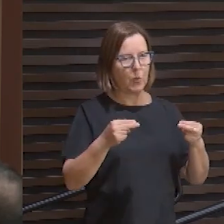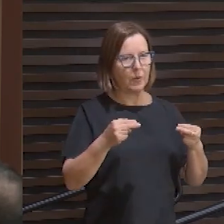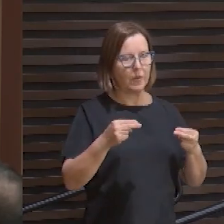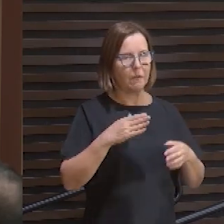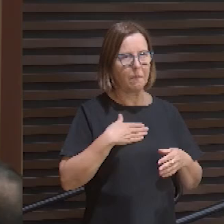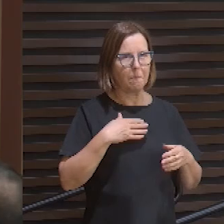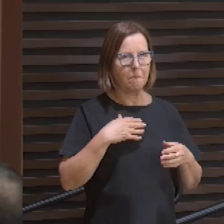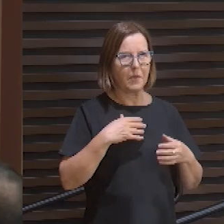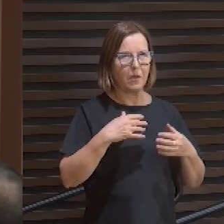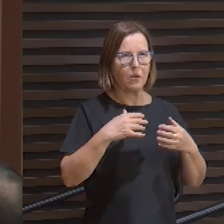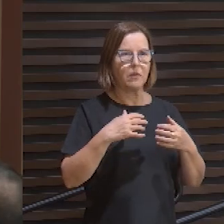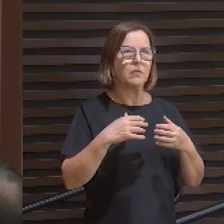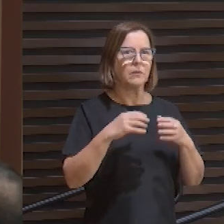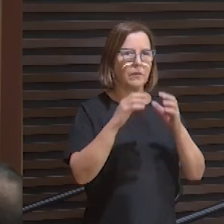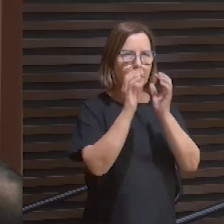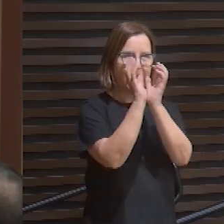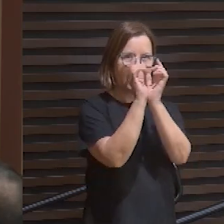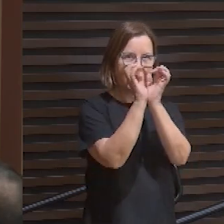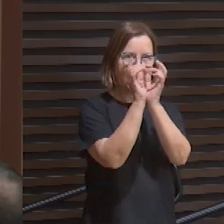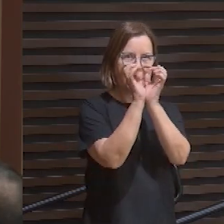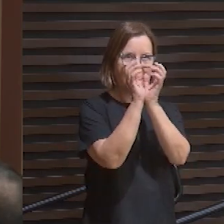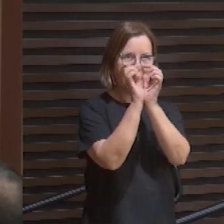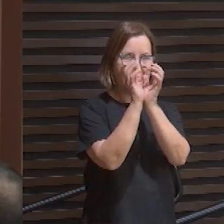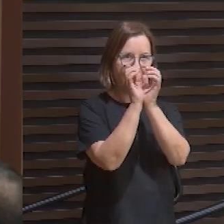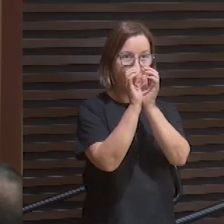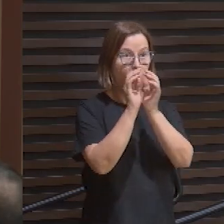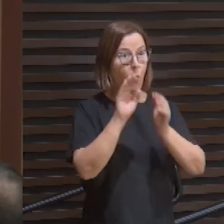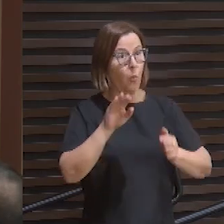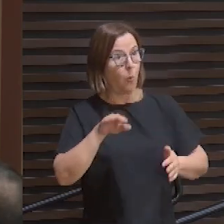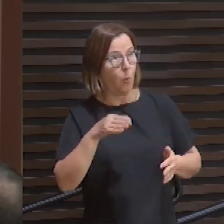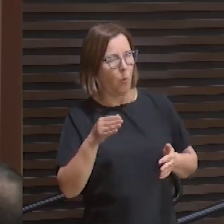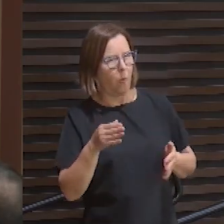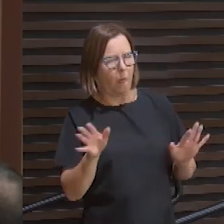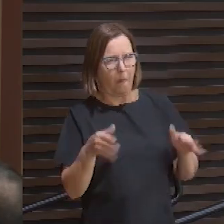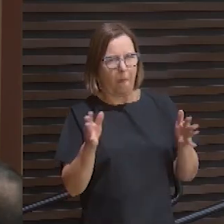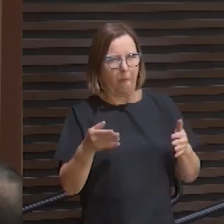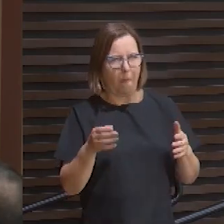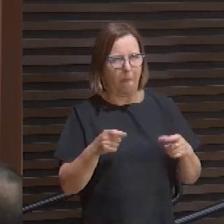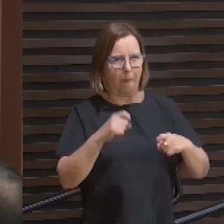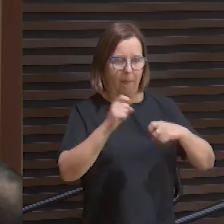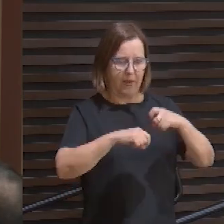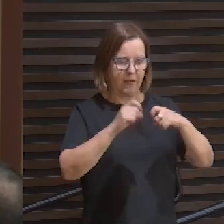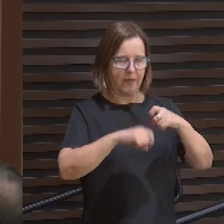como excitações sexuais, como excitações